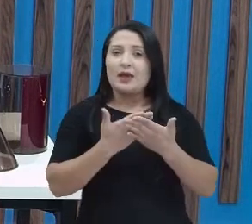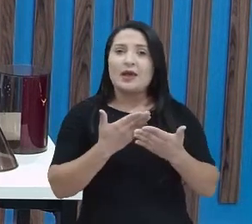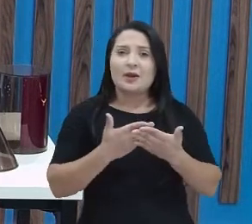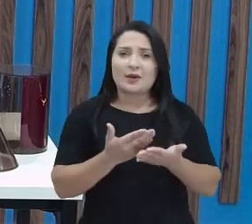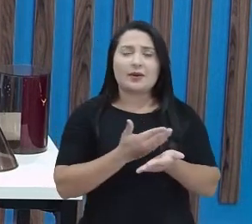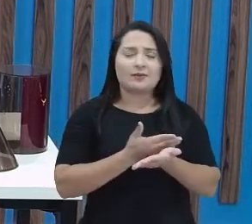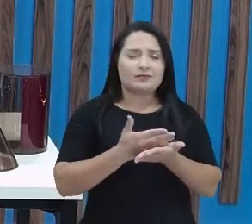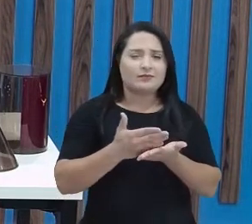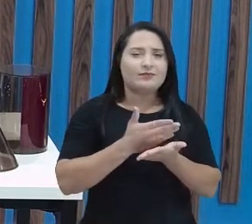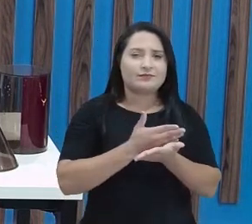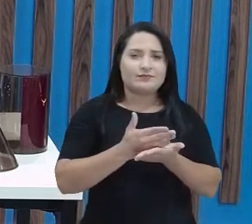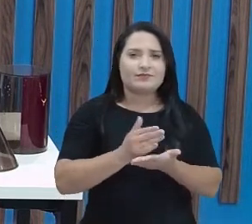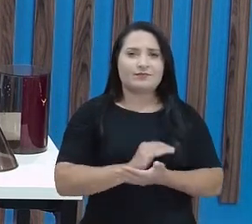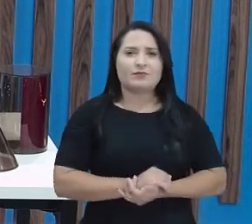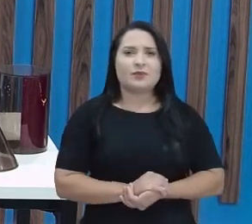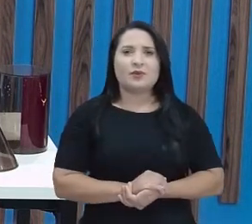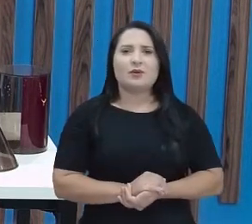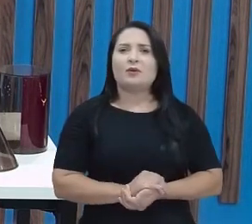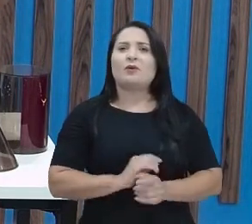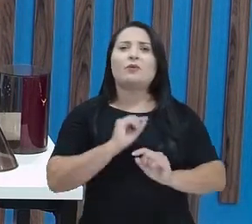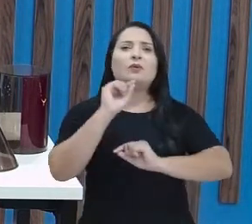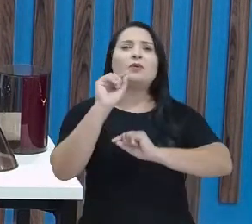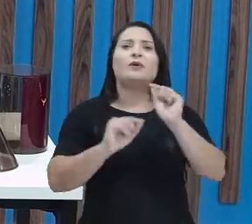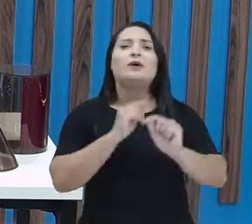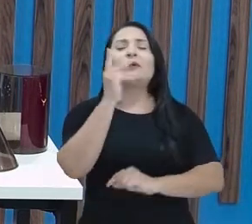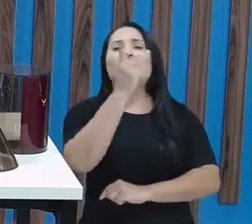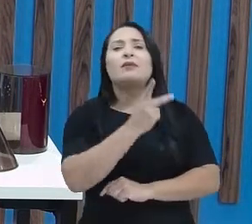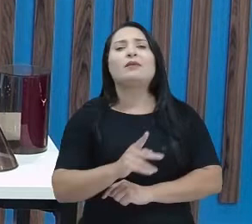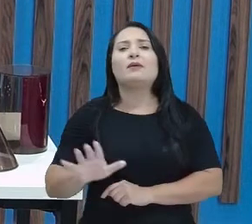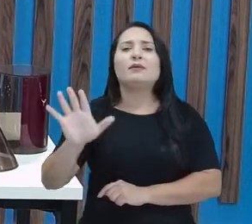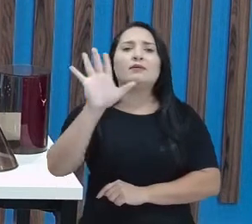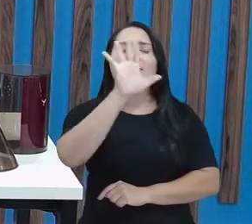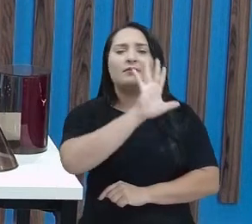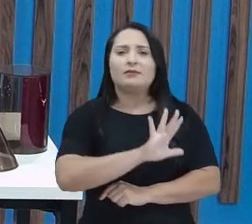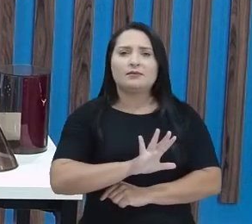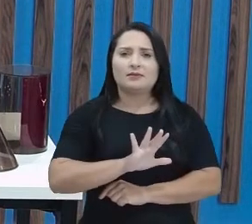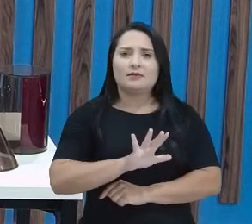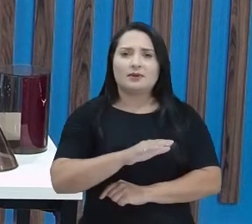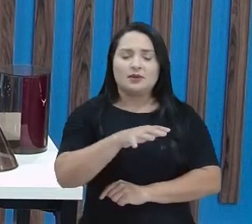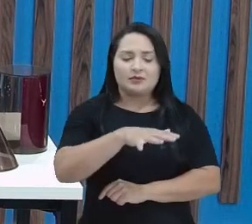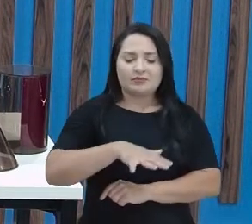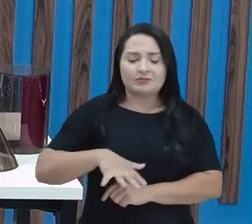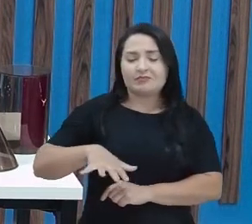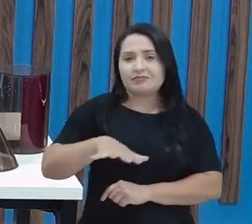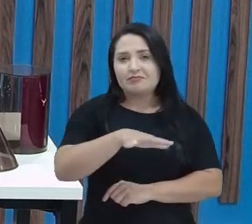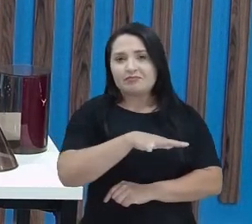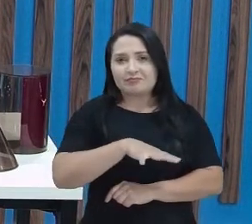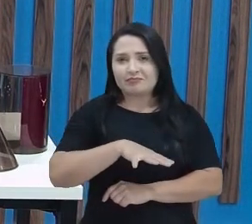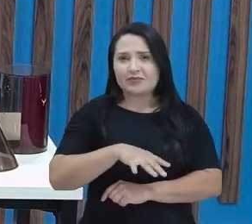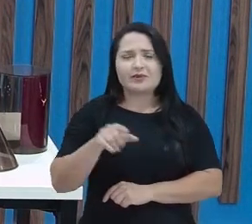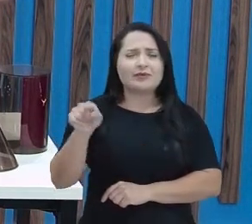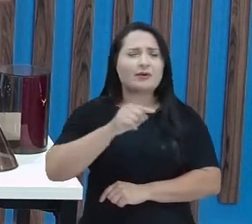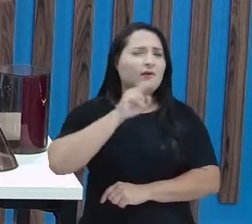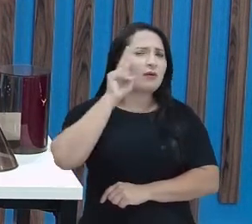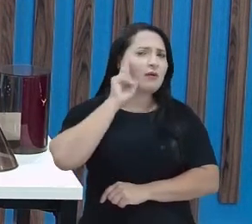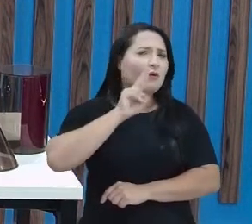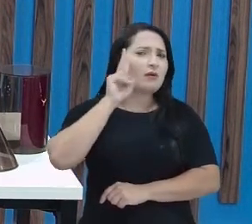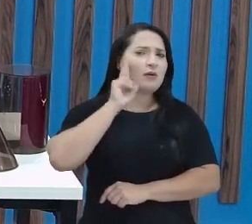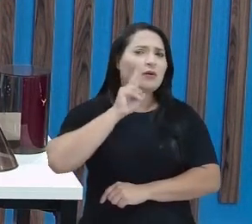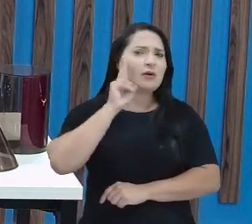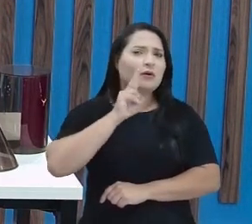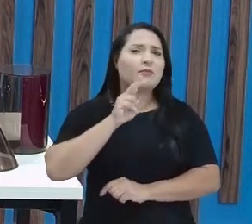vai começar. O que são figuras geométricas espaciais? Vocês estão lembrados o que é